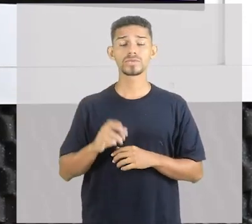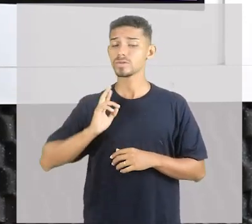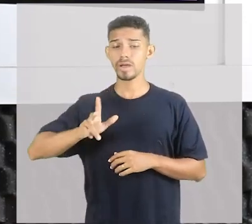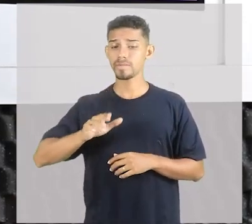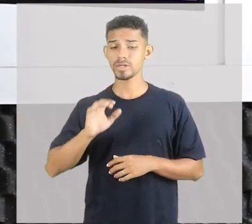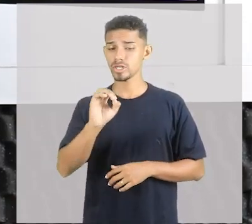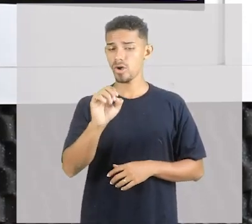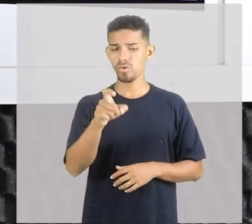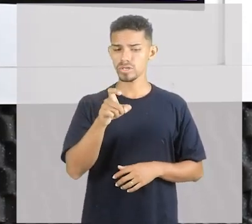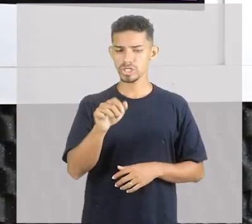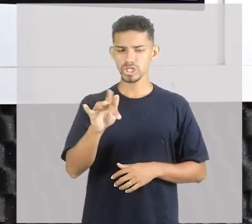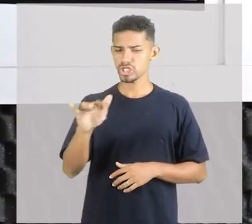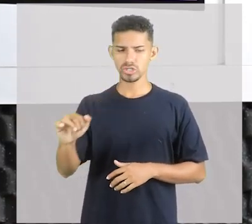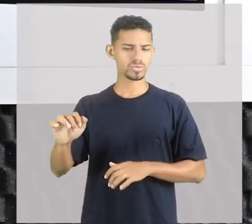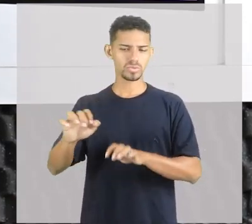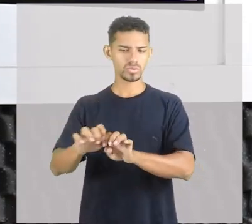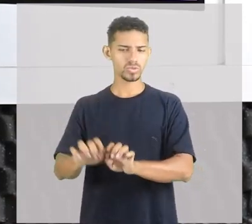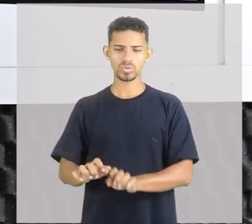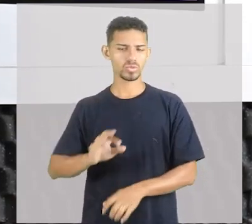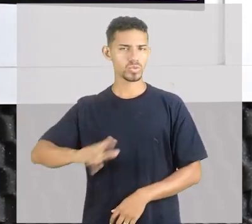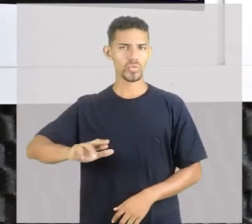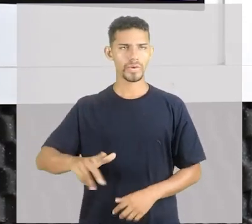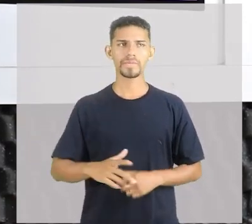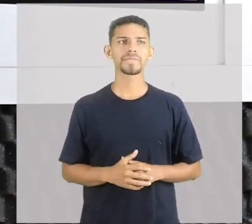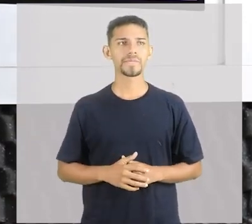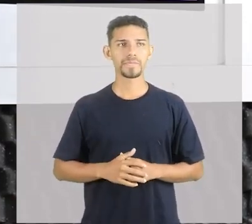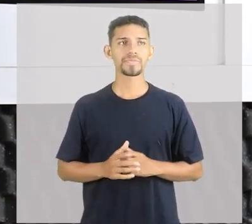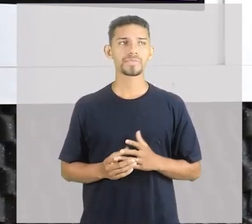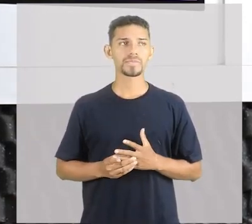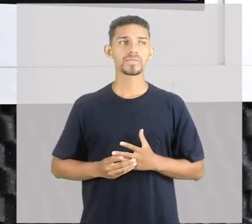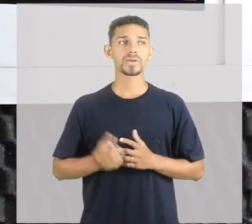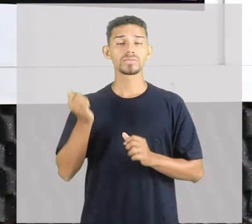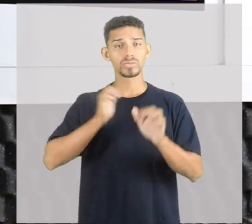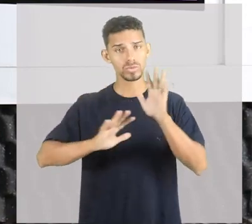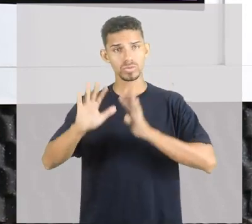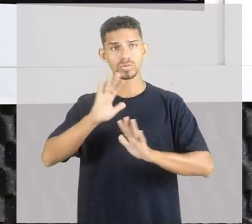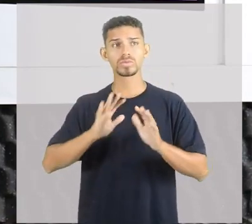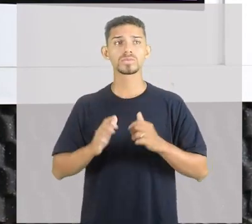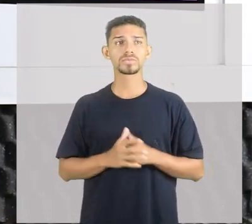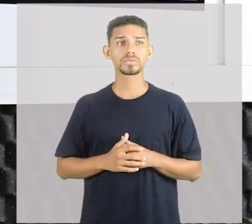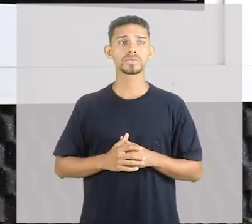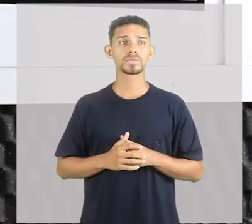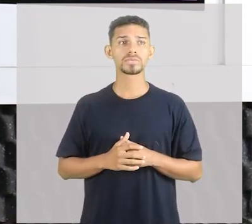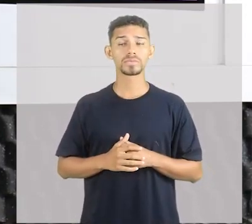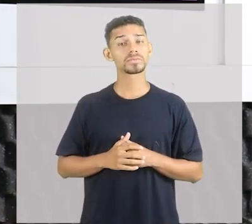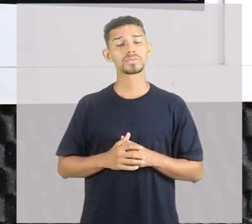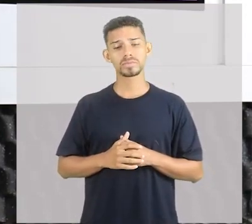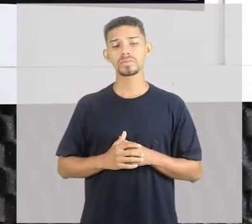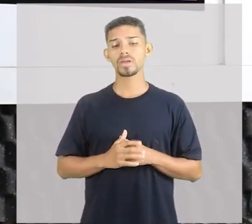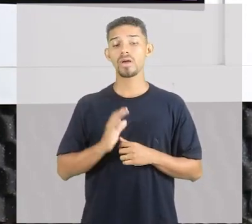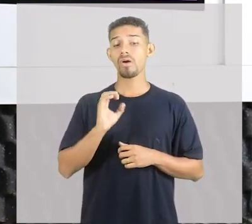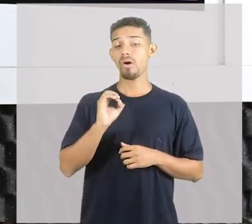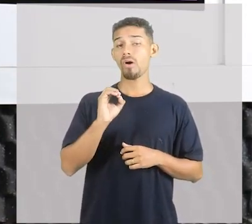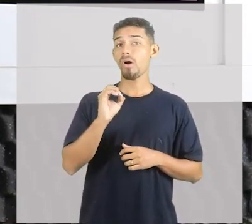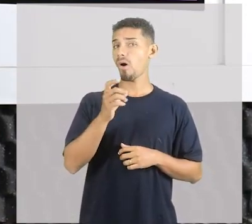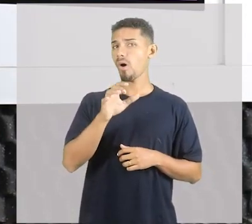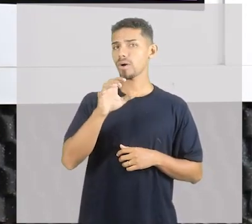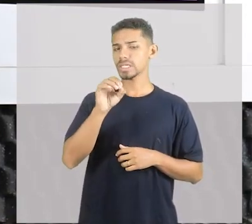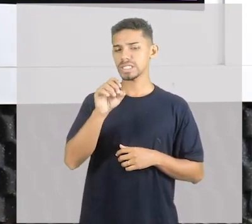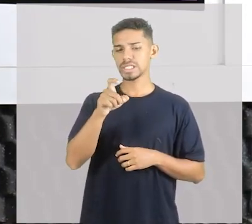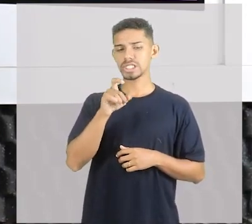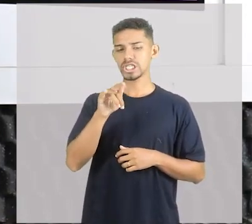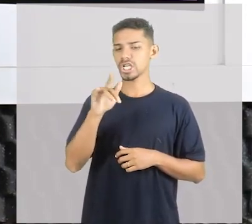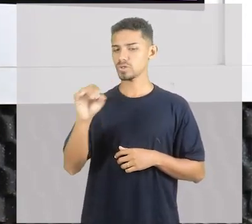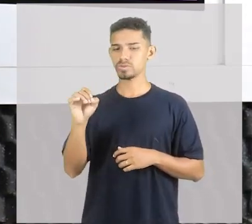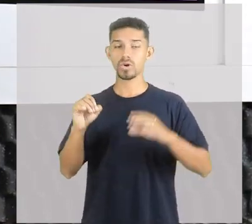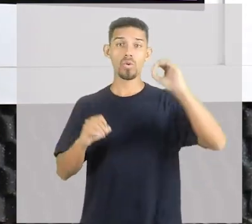estrutura. Tá? Então, muito cuidado bem aí, porque muita gente pode marcar oxigênio na estrutura. Não. O